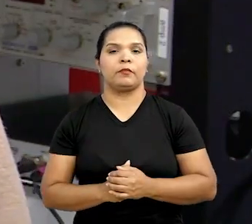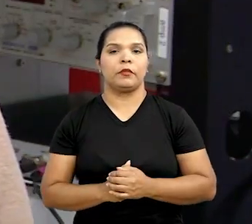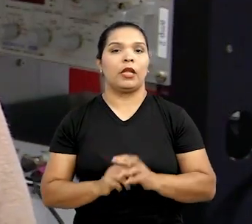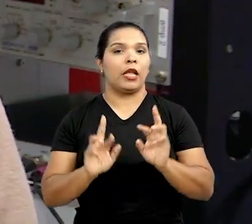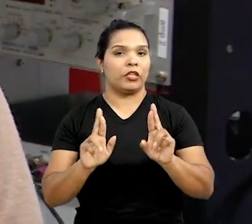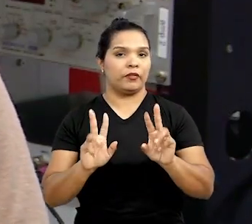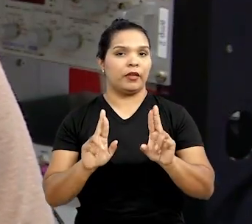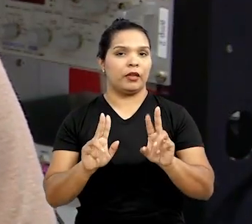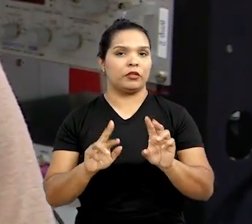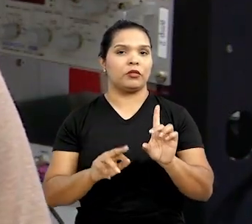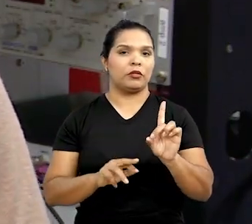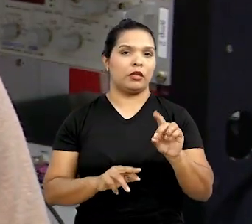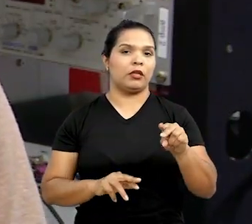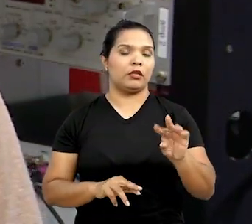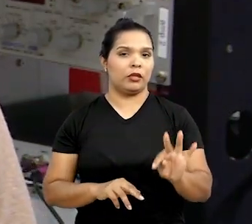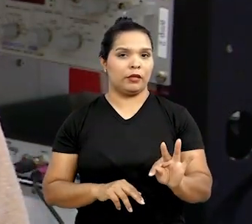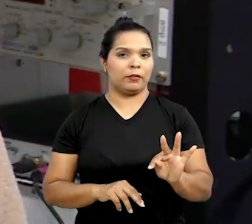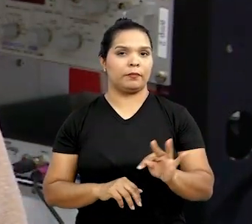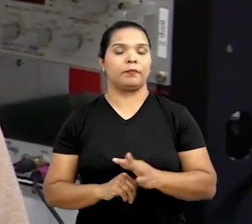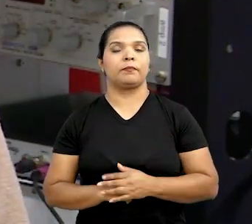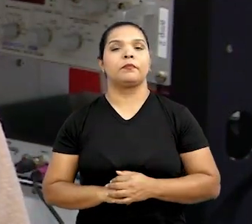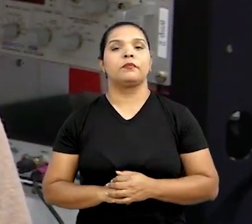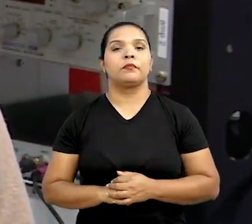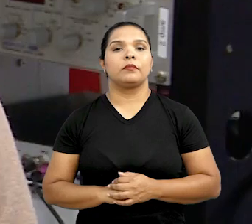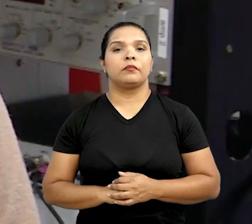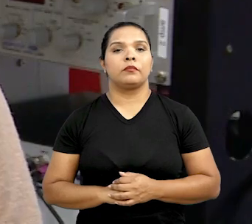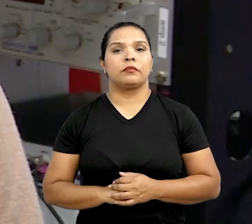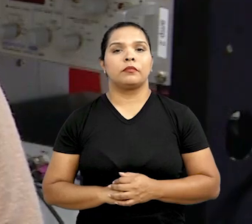5-mel-DMT, né, que é um pouco diferente do DMT da ayahuasca,